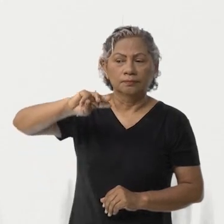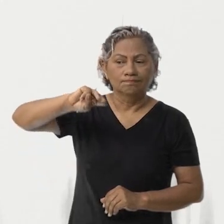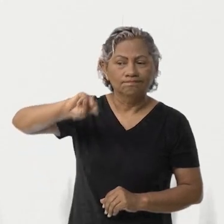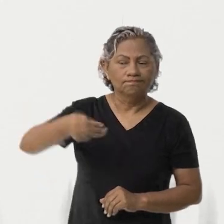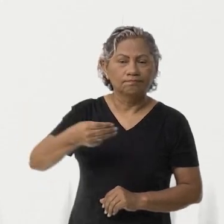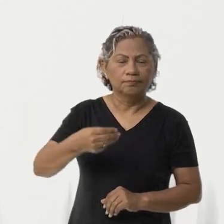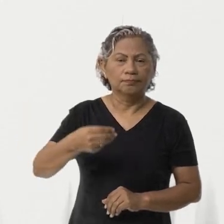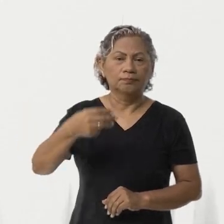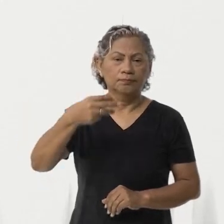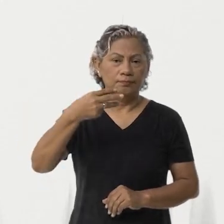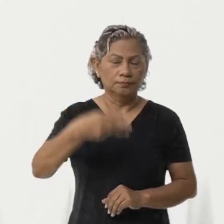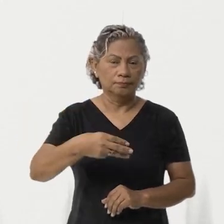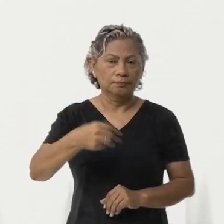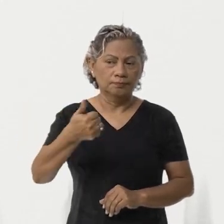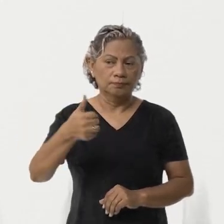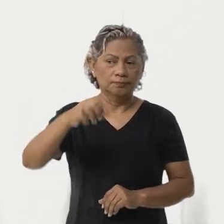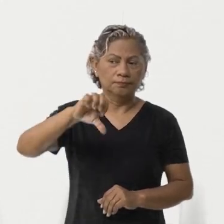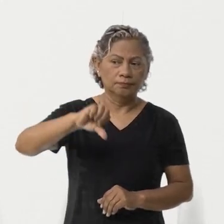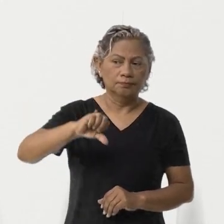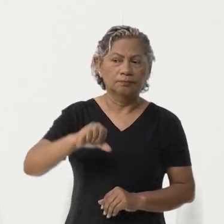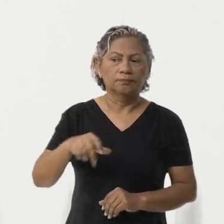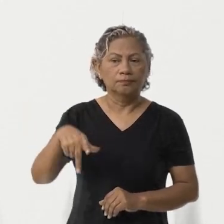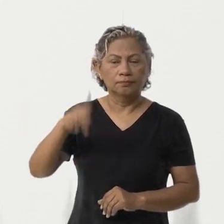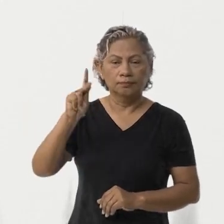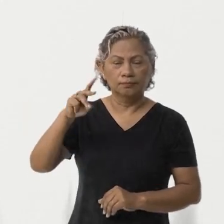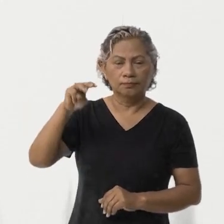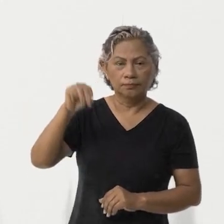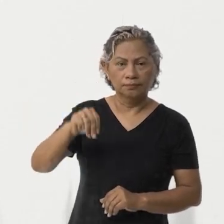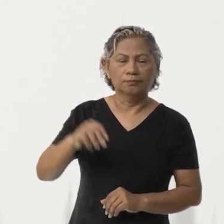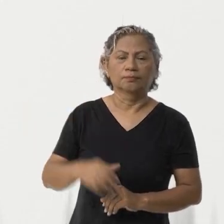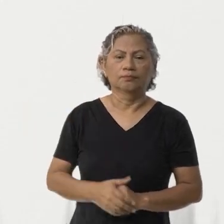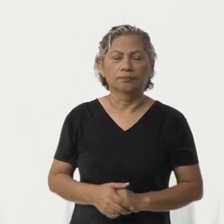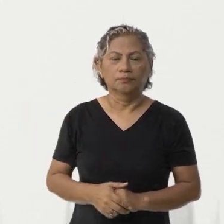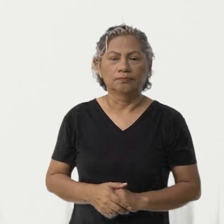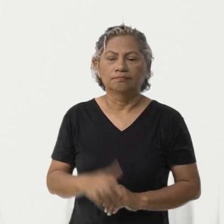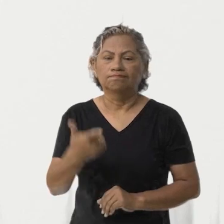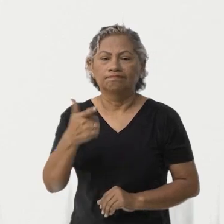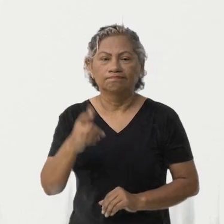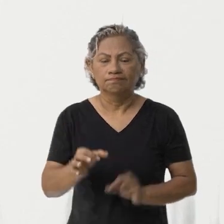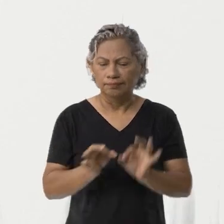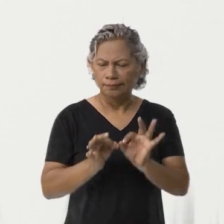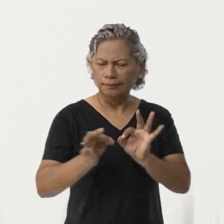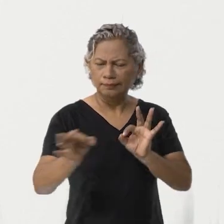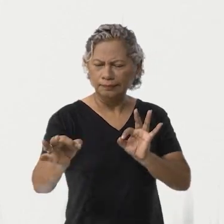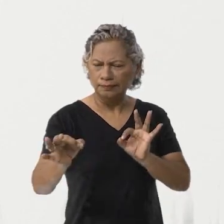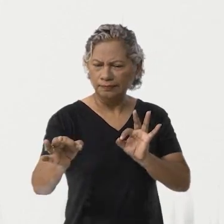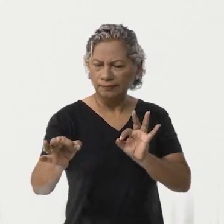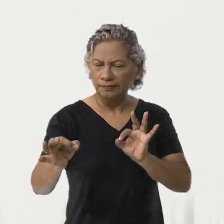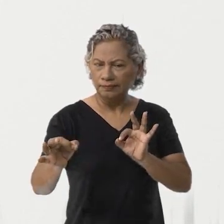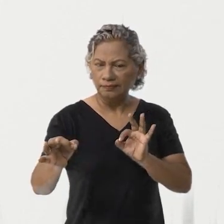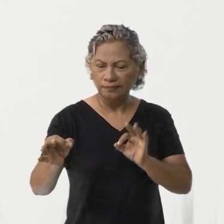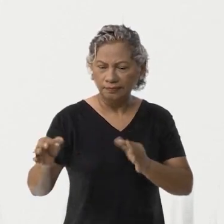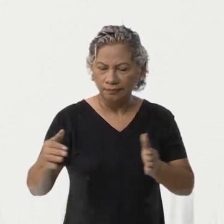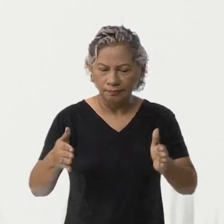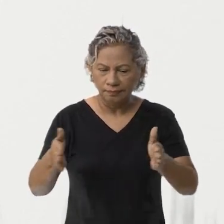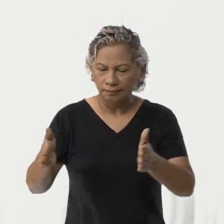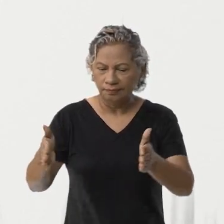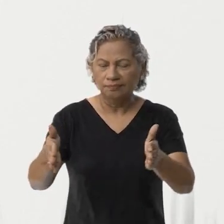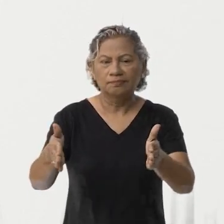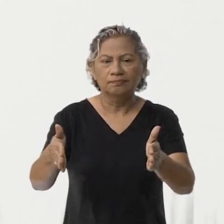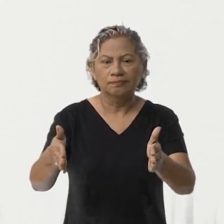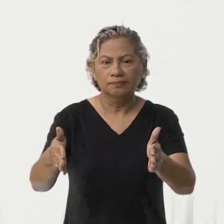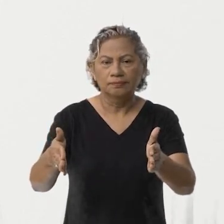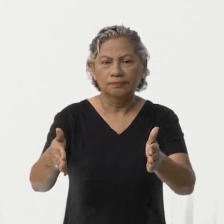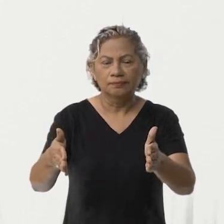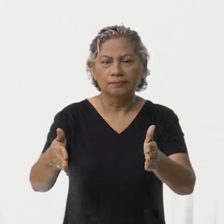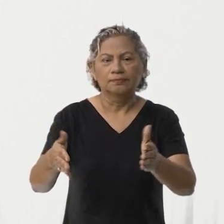4.319 quilômetros. Se a gente fosse seguindo uma linha reta, sem fazer o percurso de nenhuma estrada, nós teríamos essas distâncias